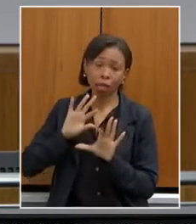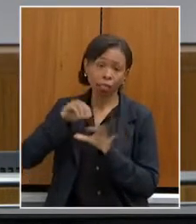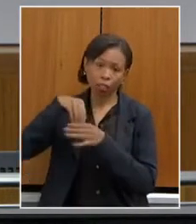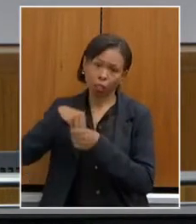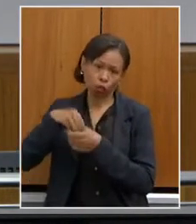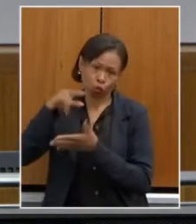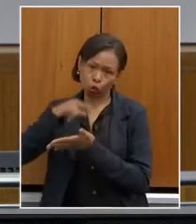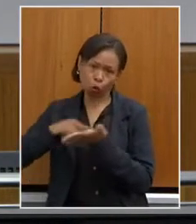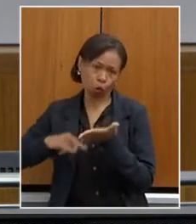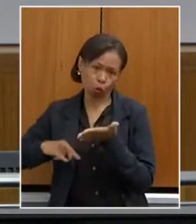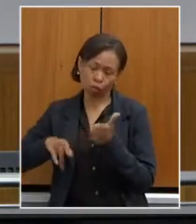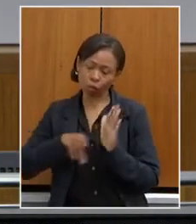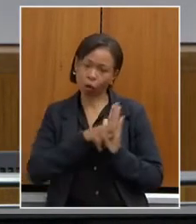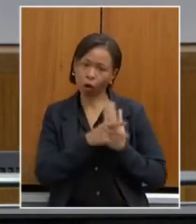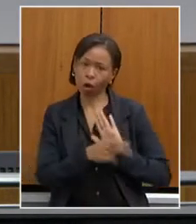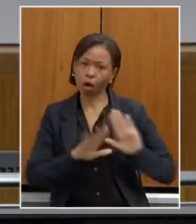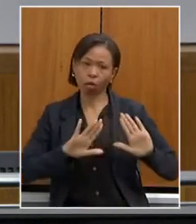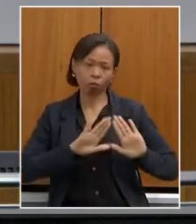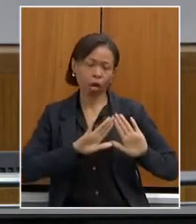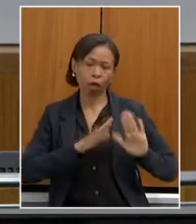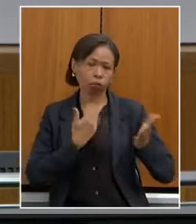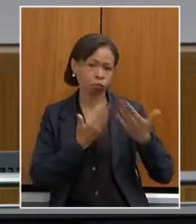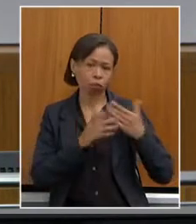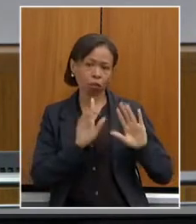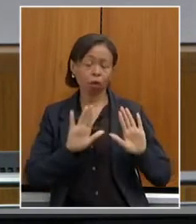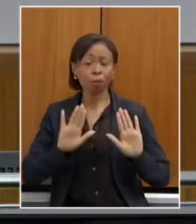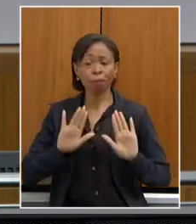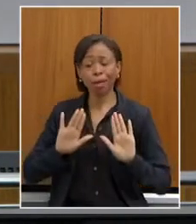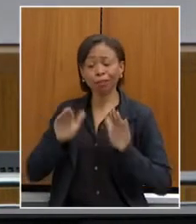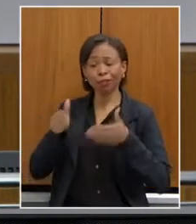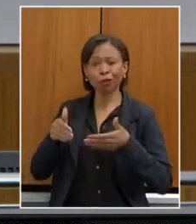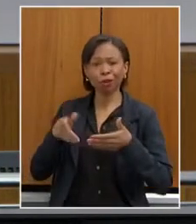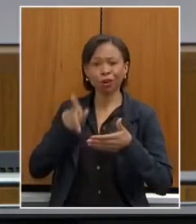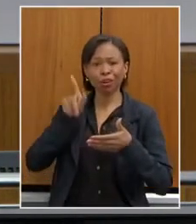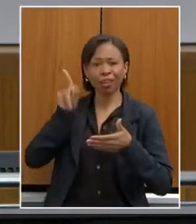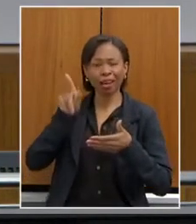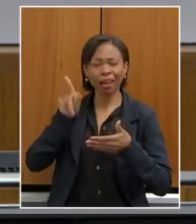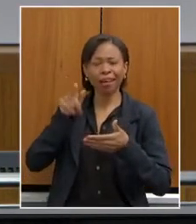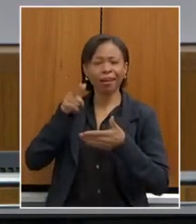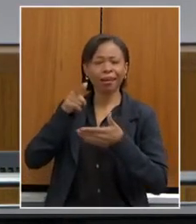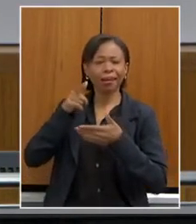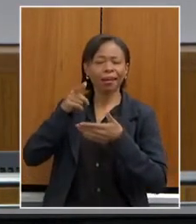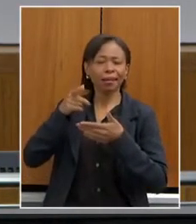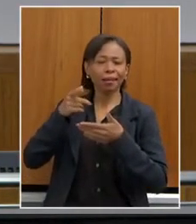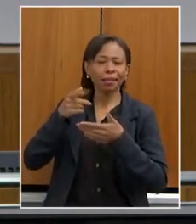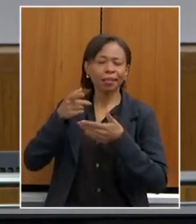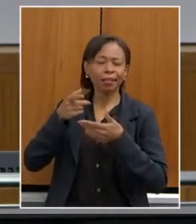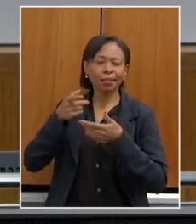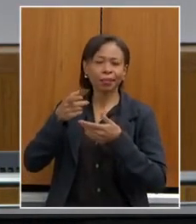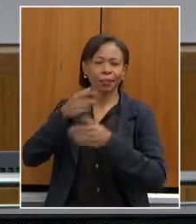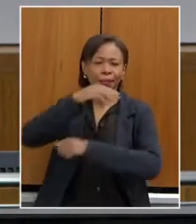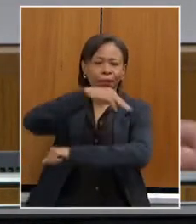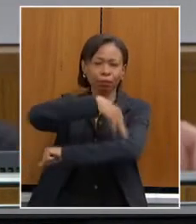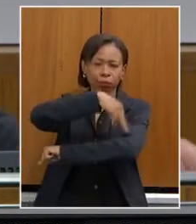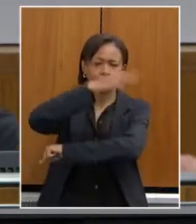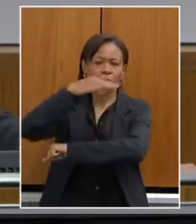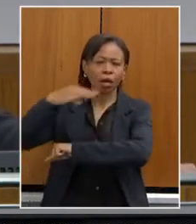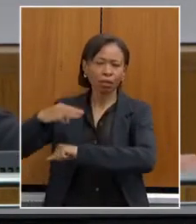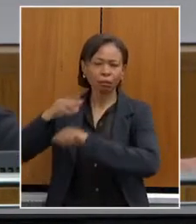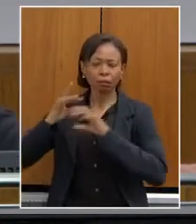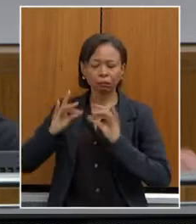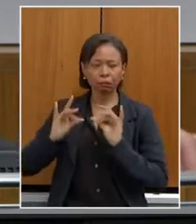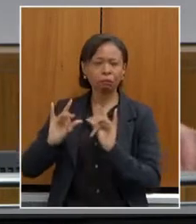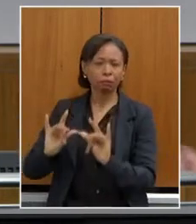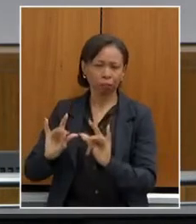diretamente relacionado ao desastre de Brumadinho então essa construção desse novo essa nova